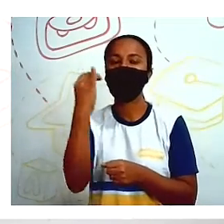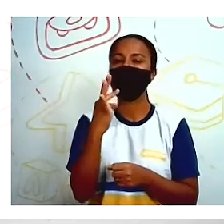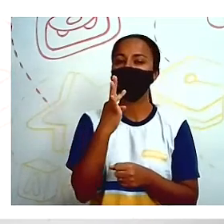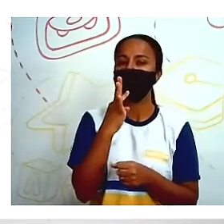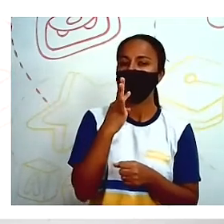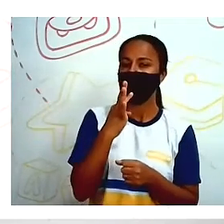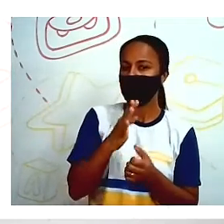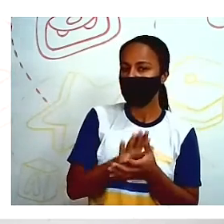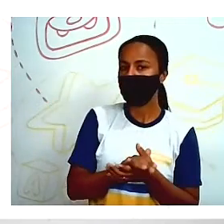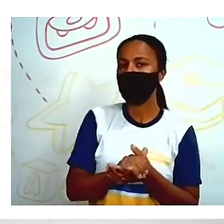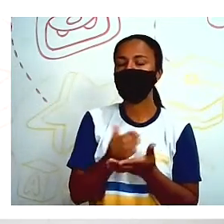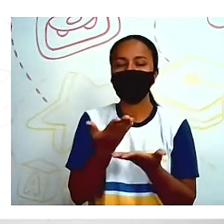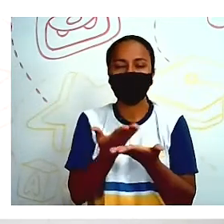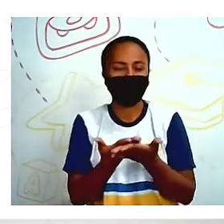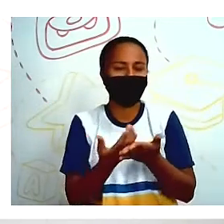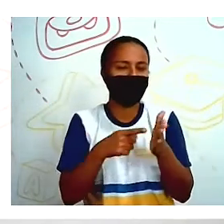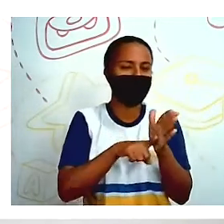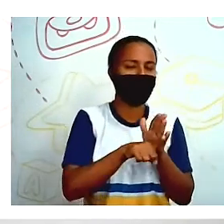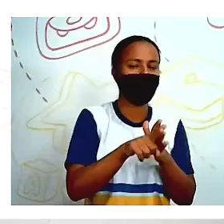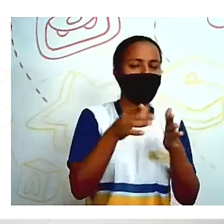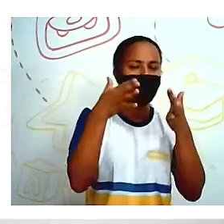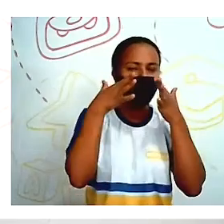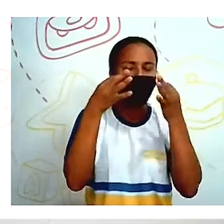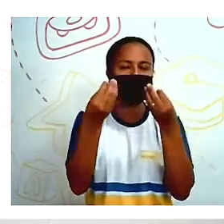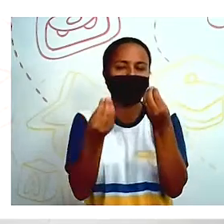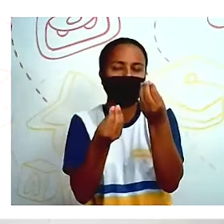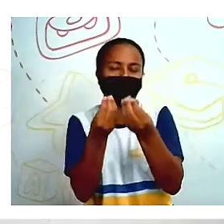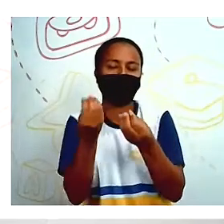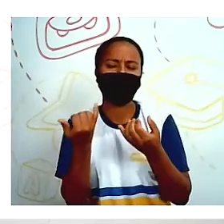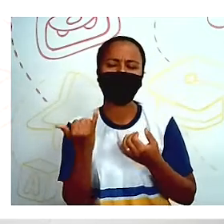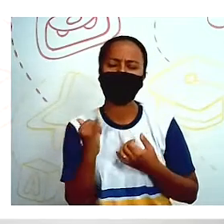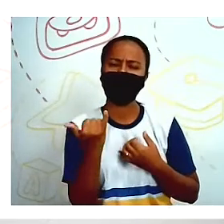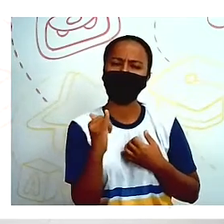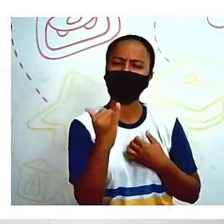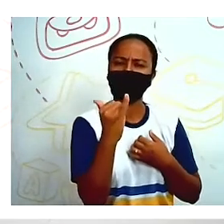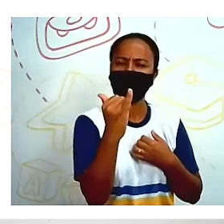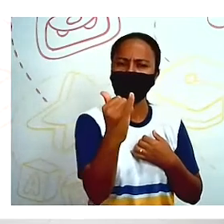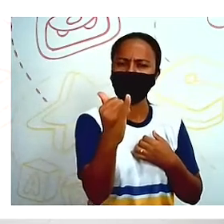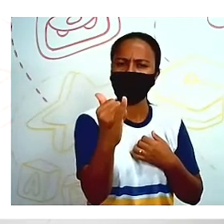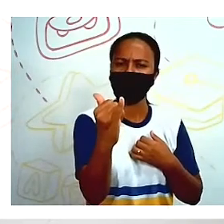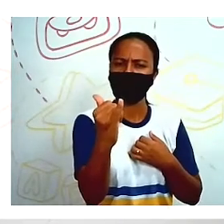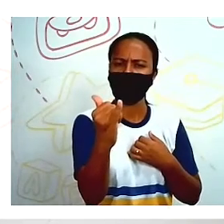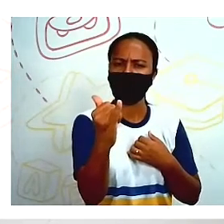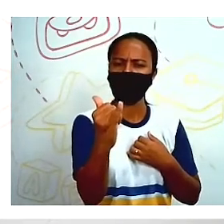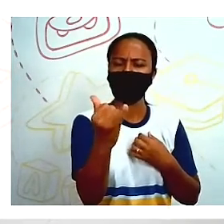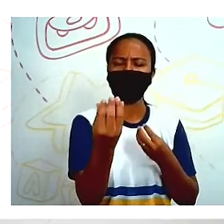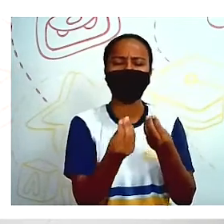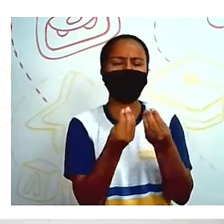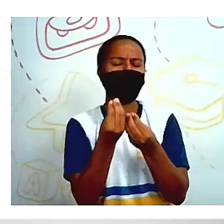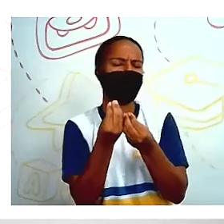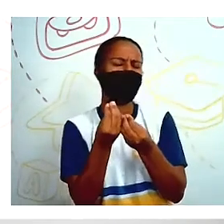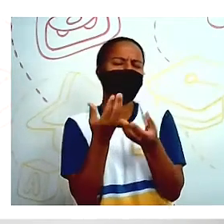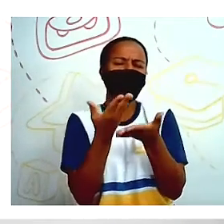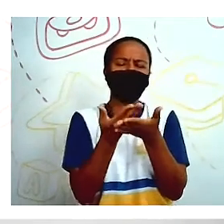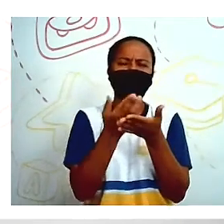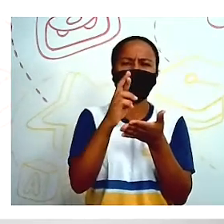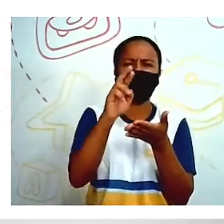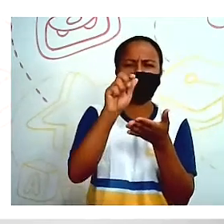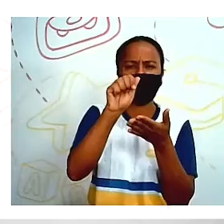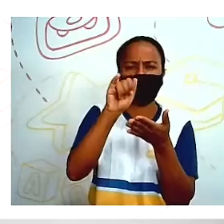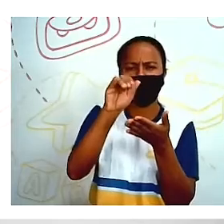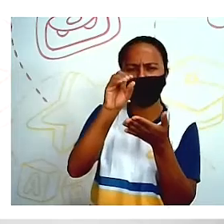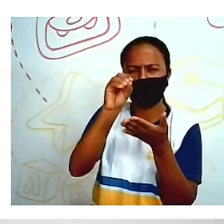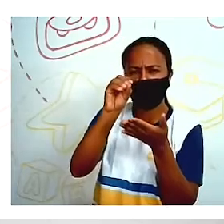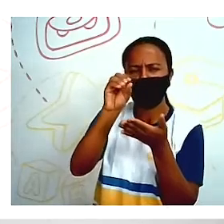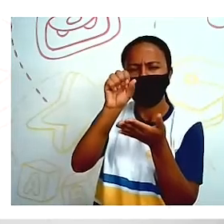Hillman, observava a condução da eletricidade através de um tubo de raios catódicos. Então, seu ajudante